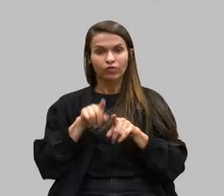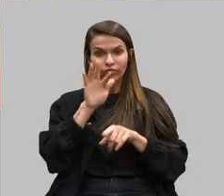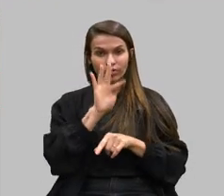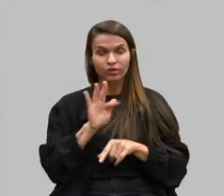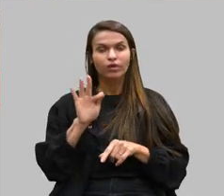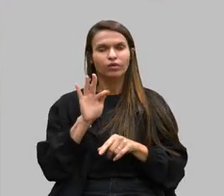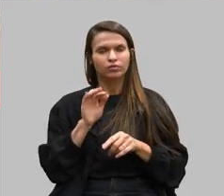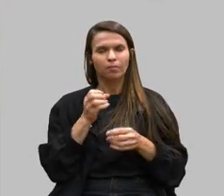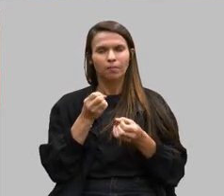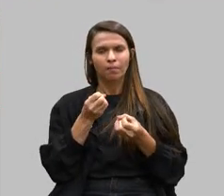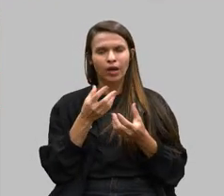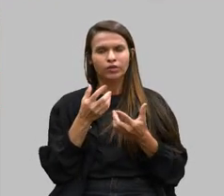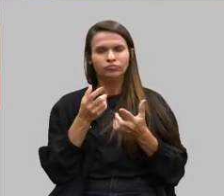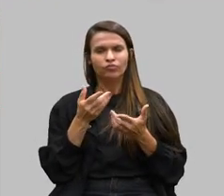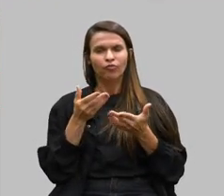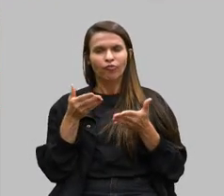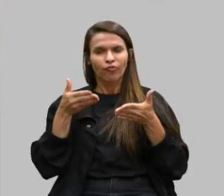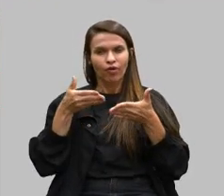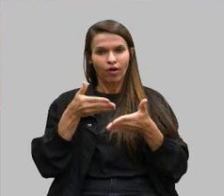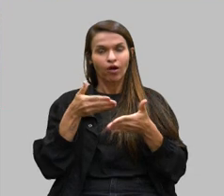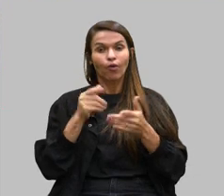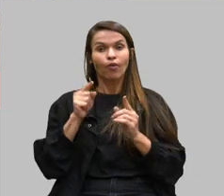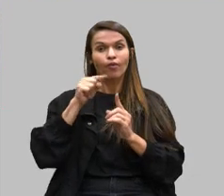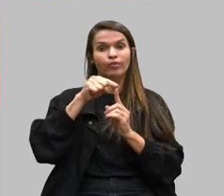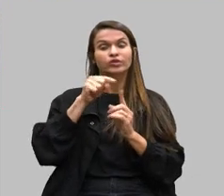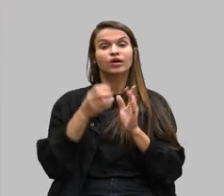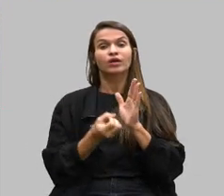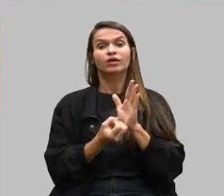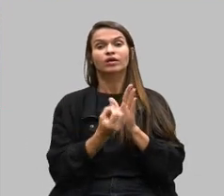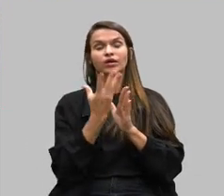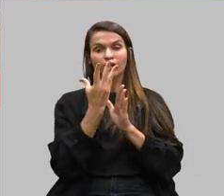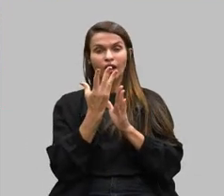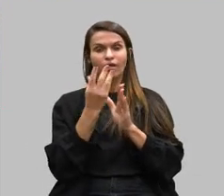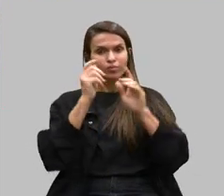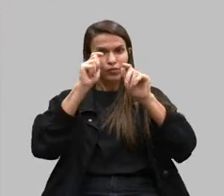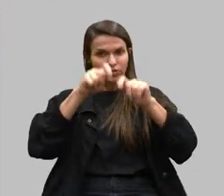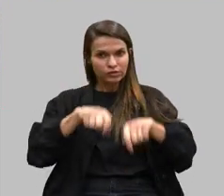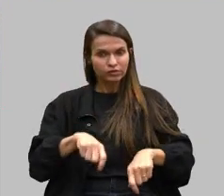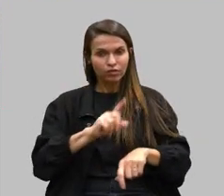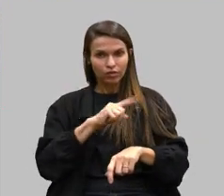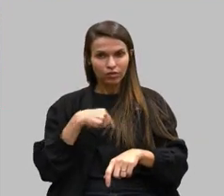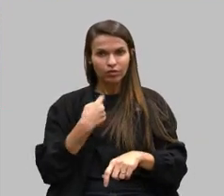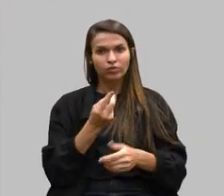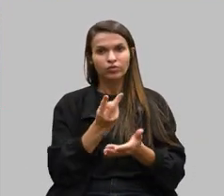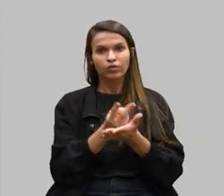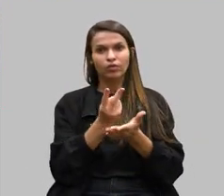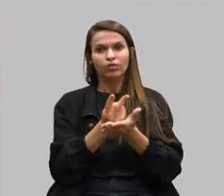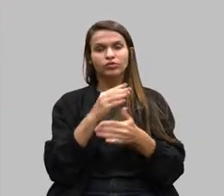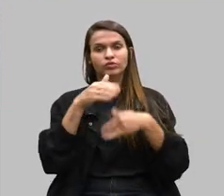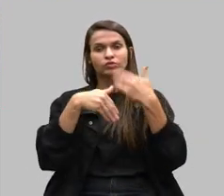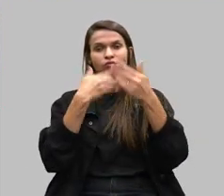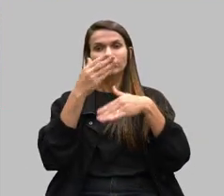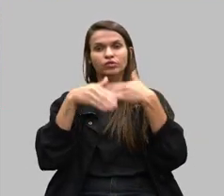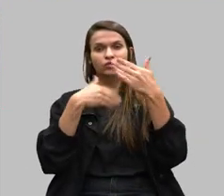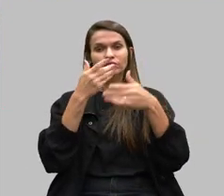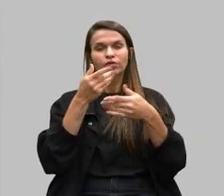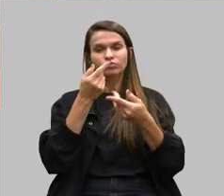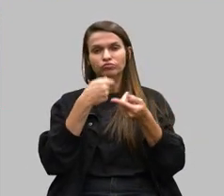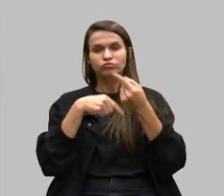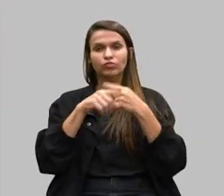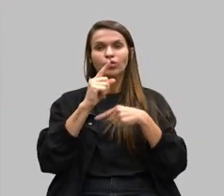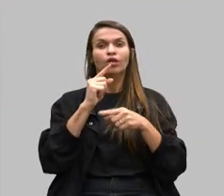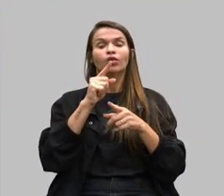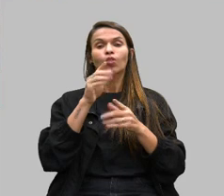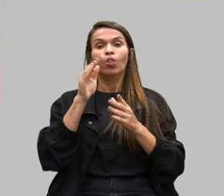e e e o objetivo é esse é criar condições para que nós possamos manter um desenvolvimento sustentável em todo o o